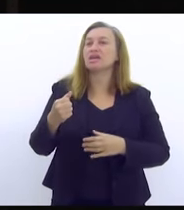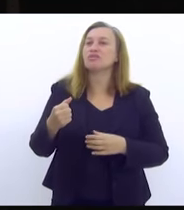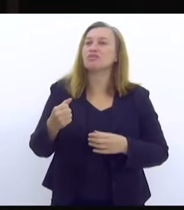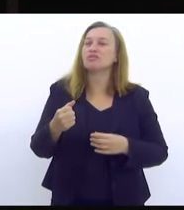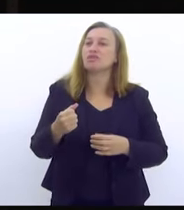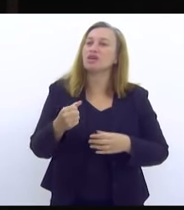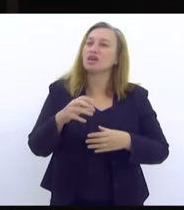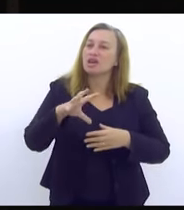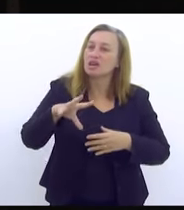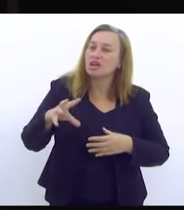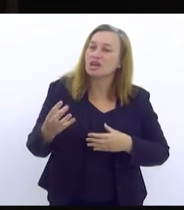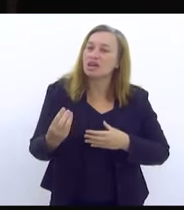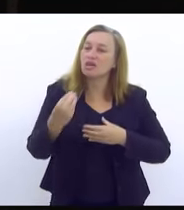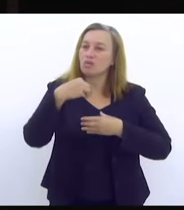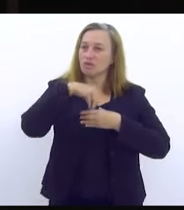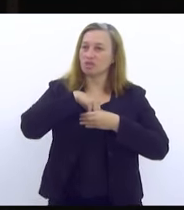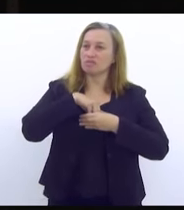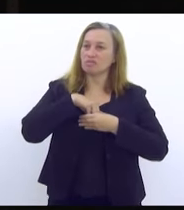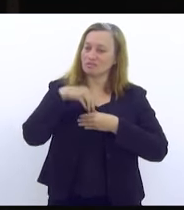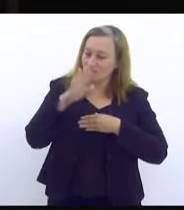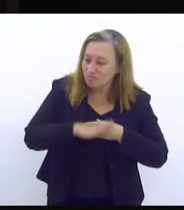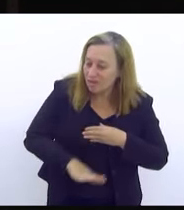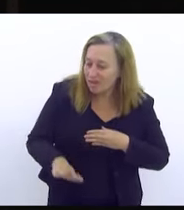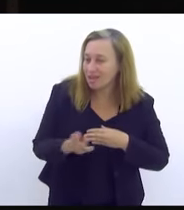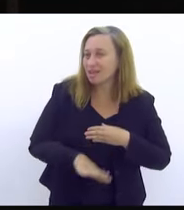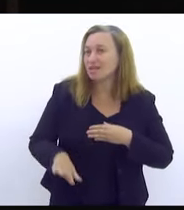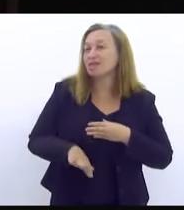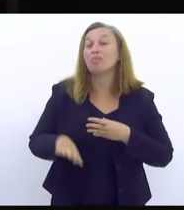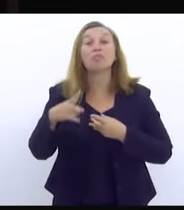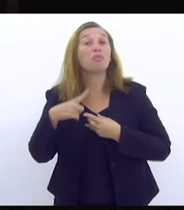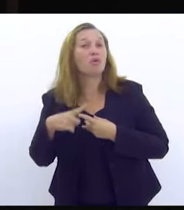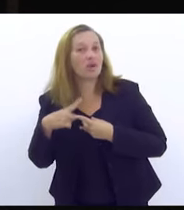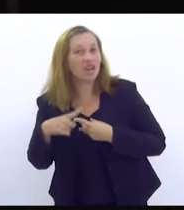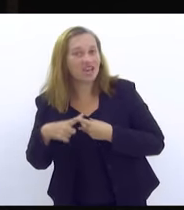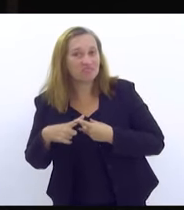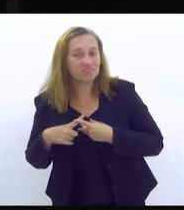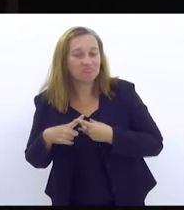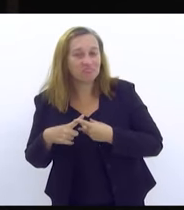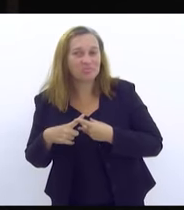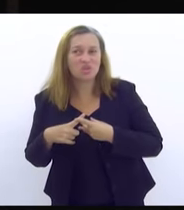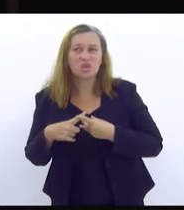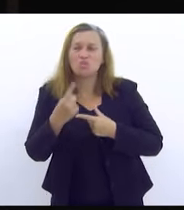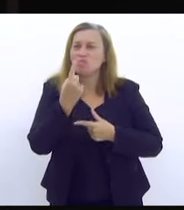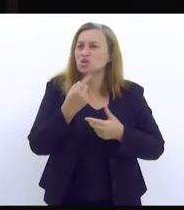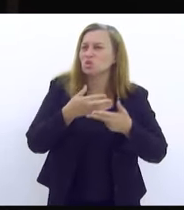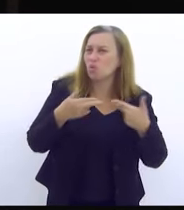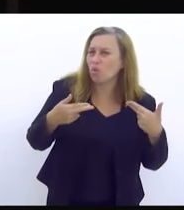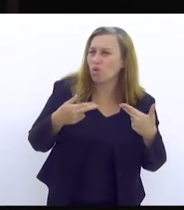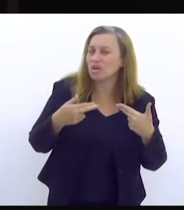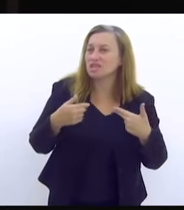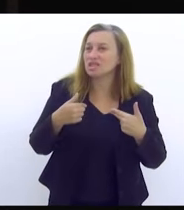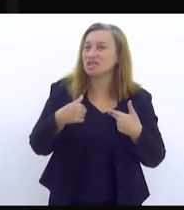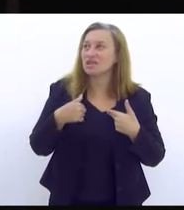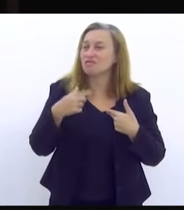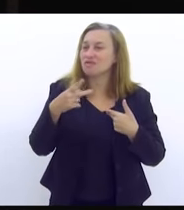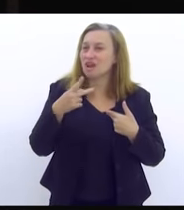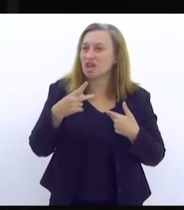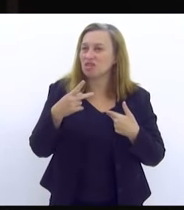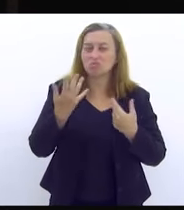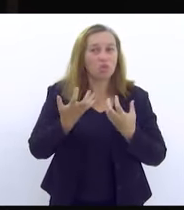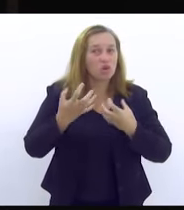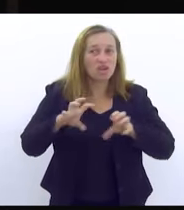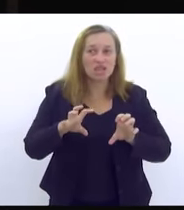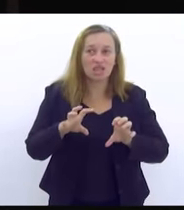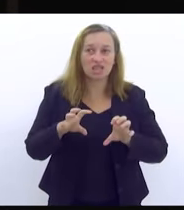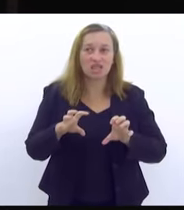mim lá na infância. Por quê? Porque uma das coisas, inclusive, que eu pensava é que eu não queria realizar